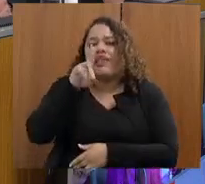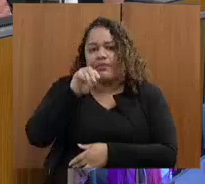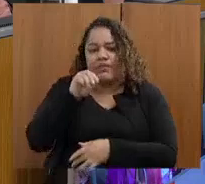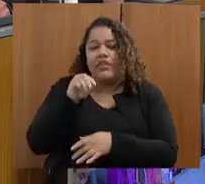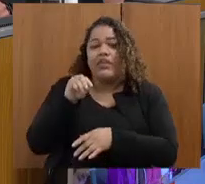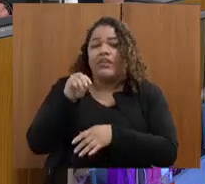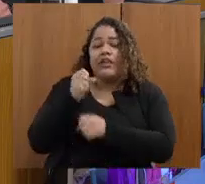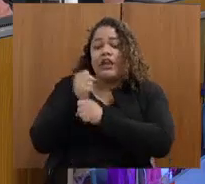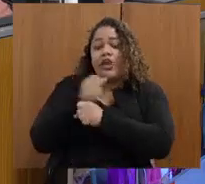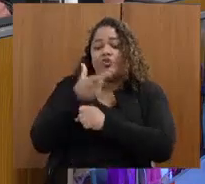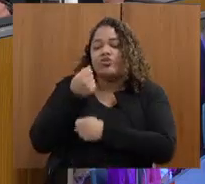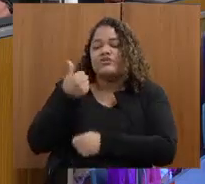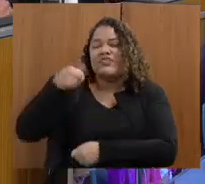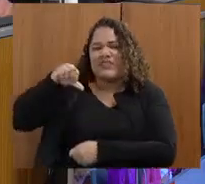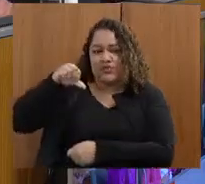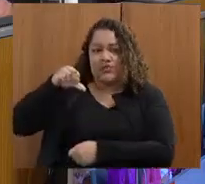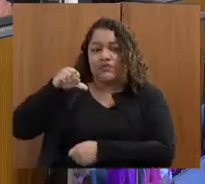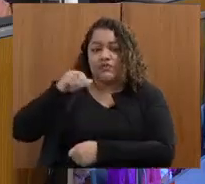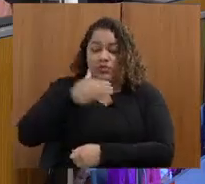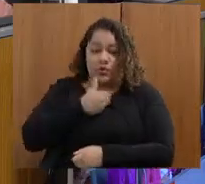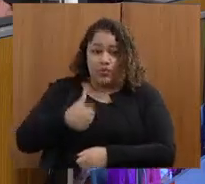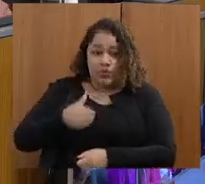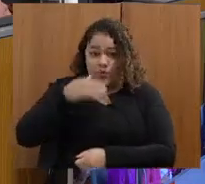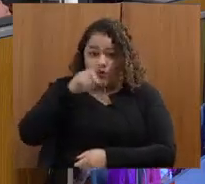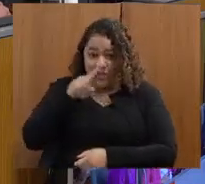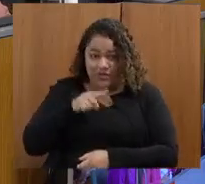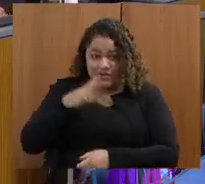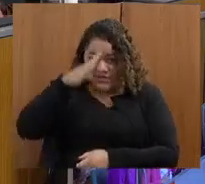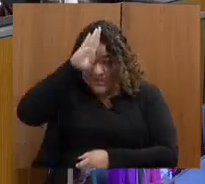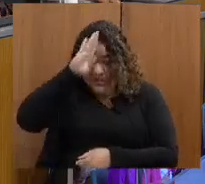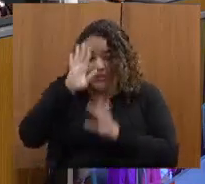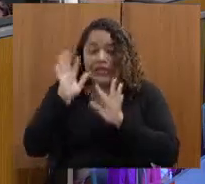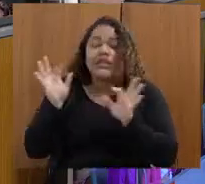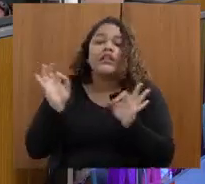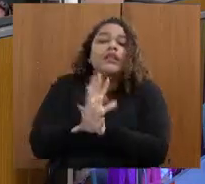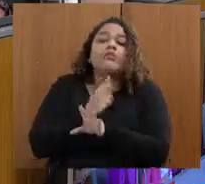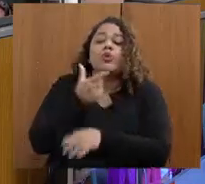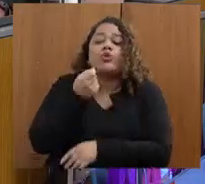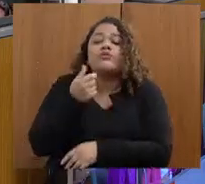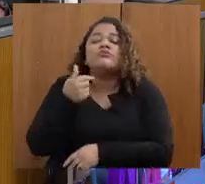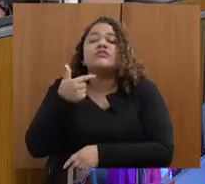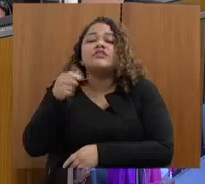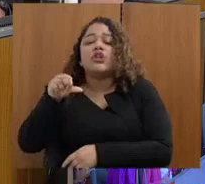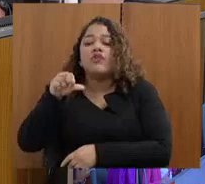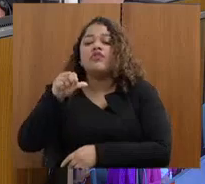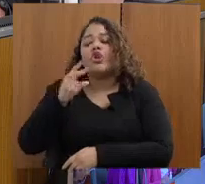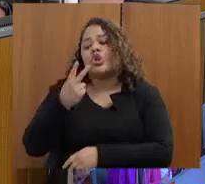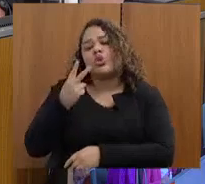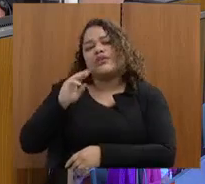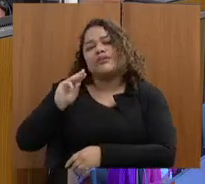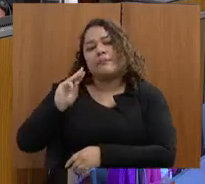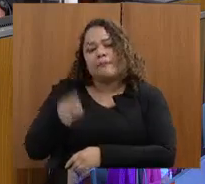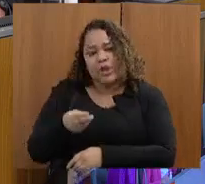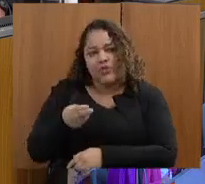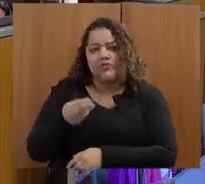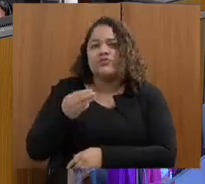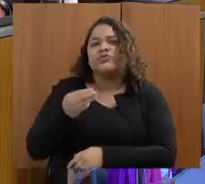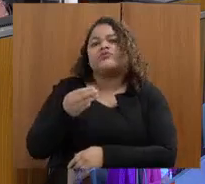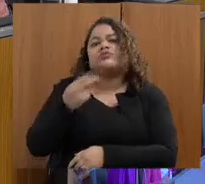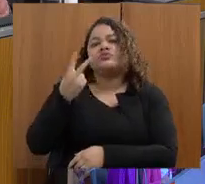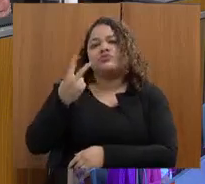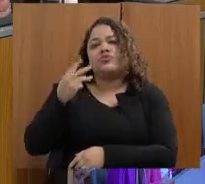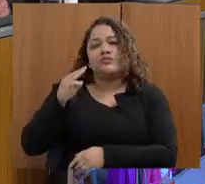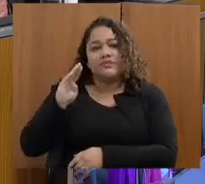2019 com Dois Bilhões 12 2 bilhões 2 milhões 800